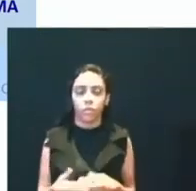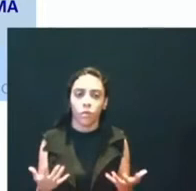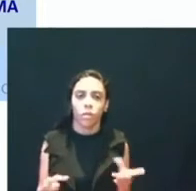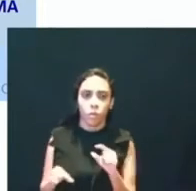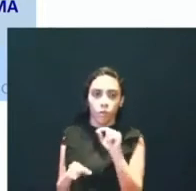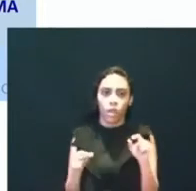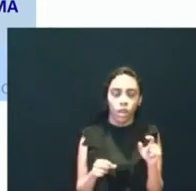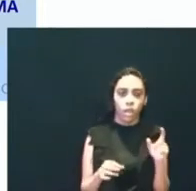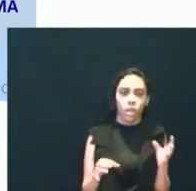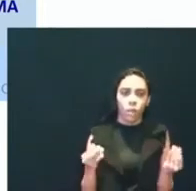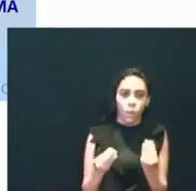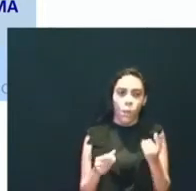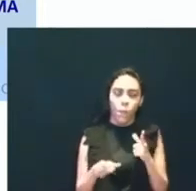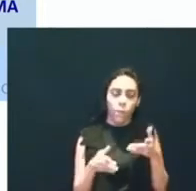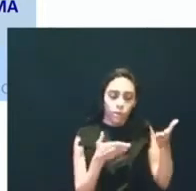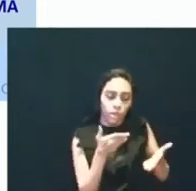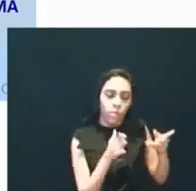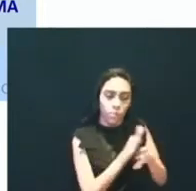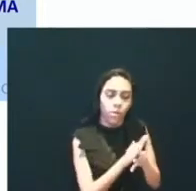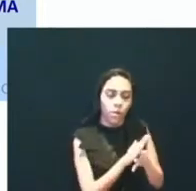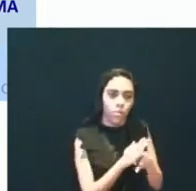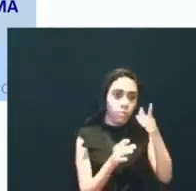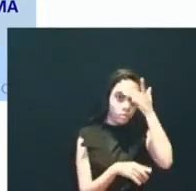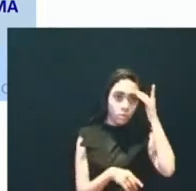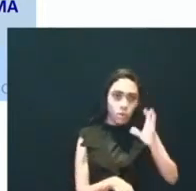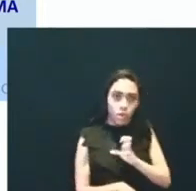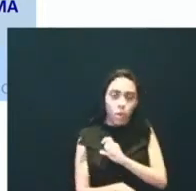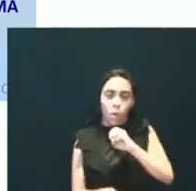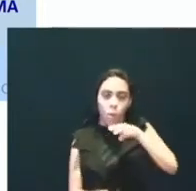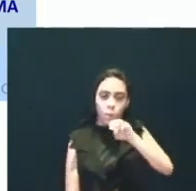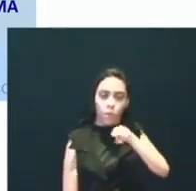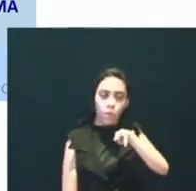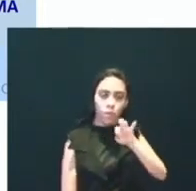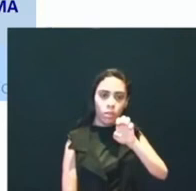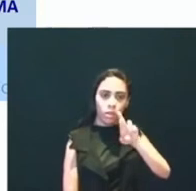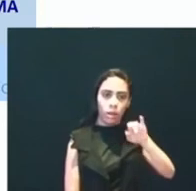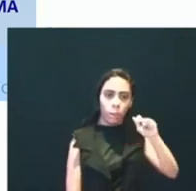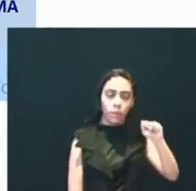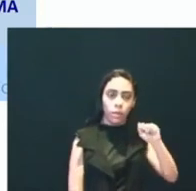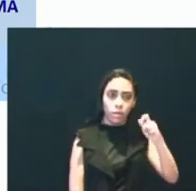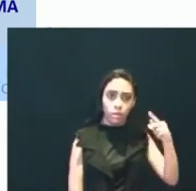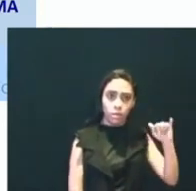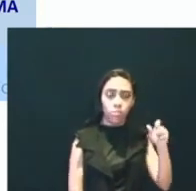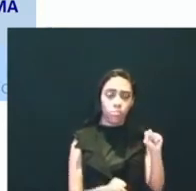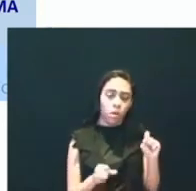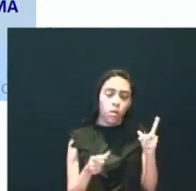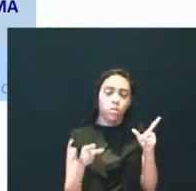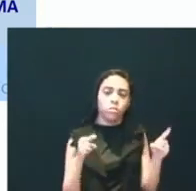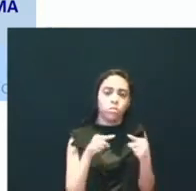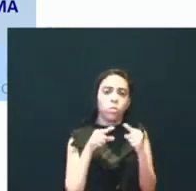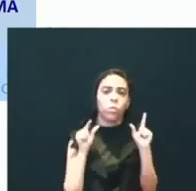completa, seja através da quimioterapia, seja através de imunoterapia, de transplante, é obter